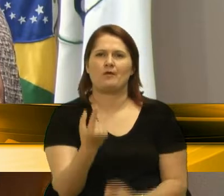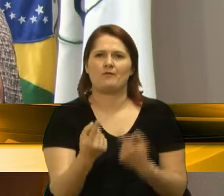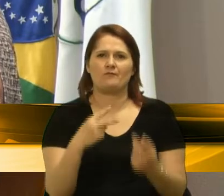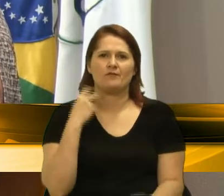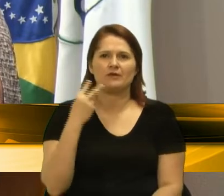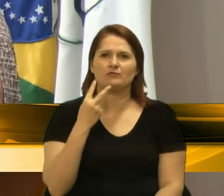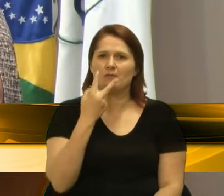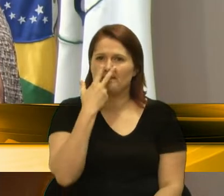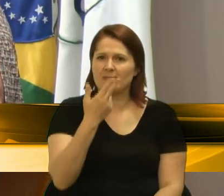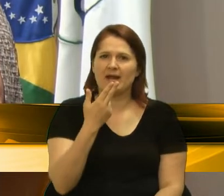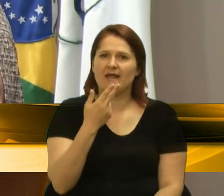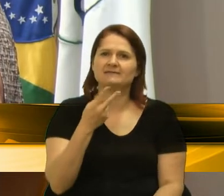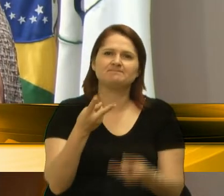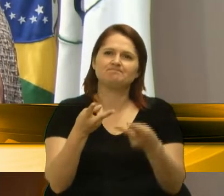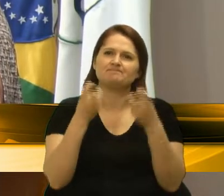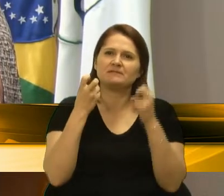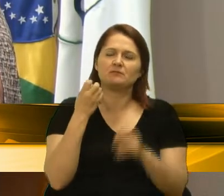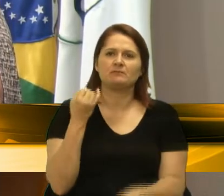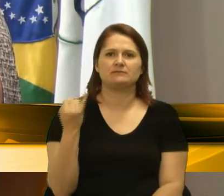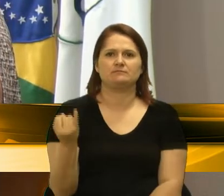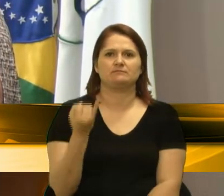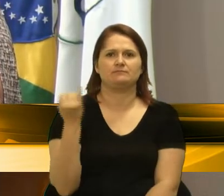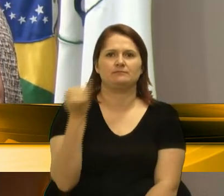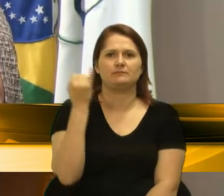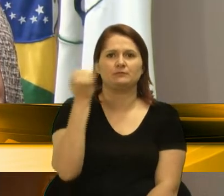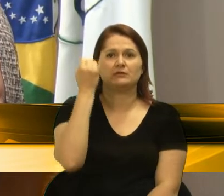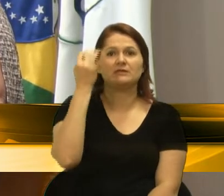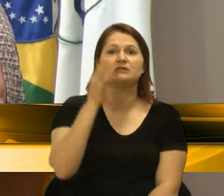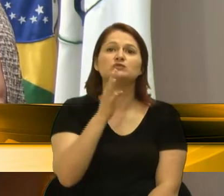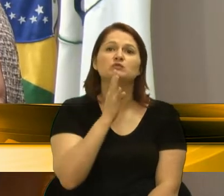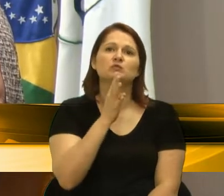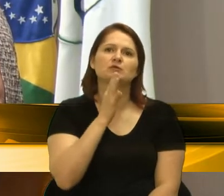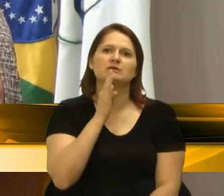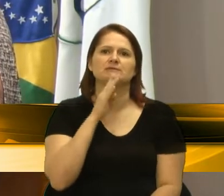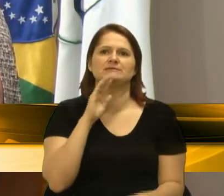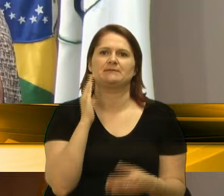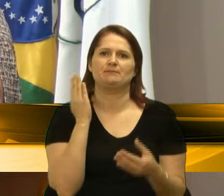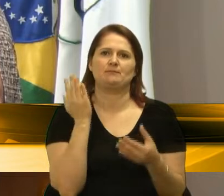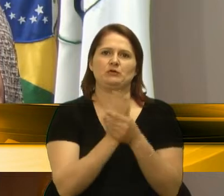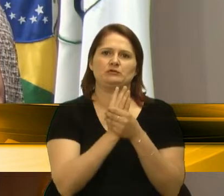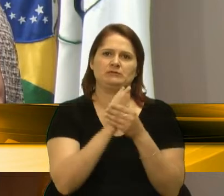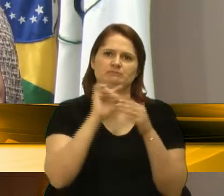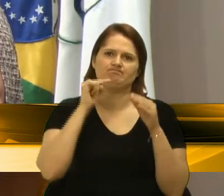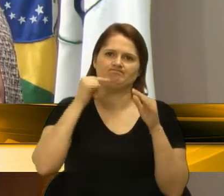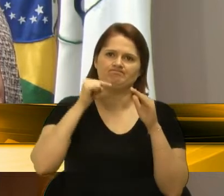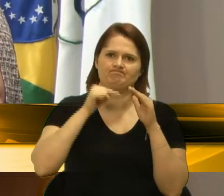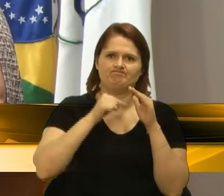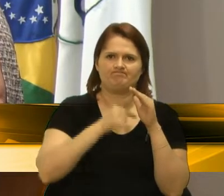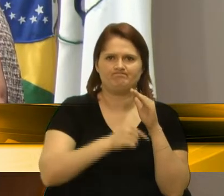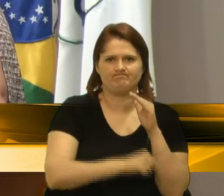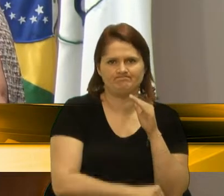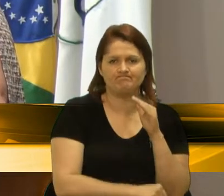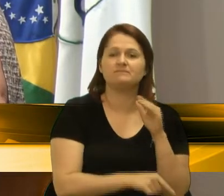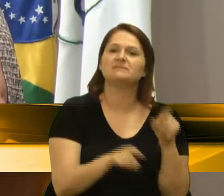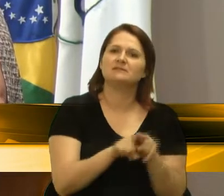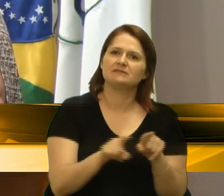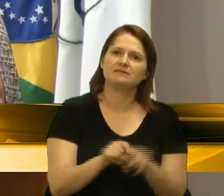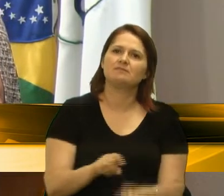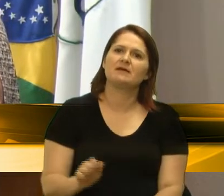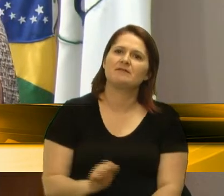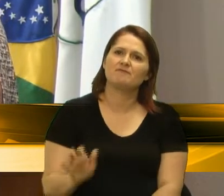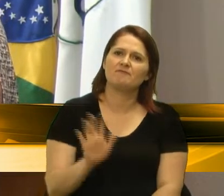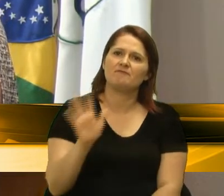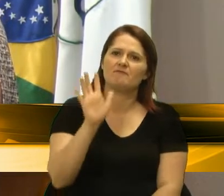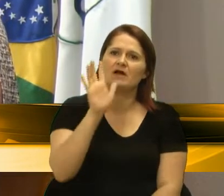ter. O conhecimento das peças processuais e a valorização do dinheiro público